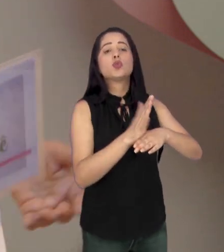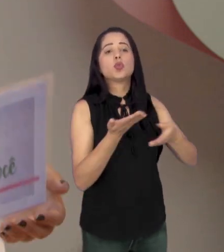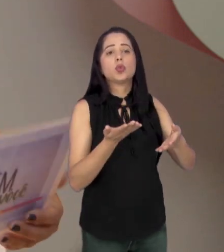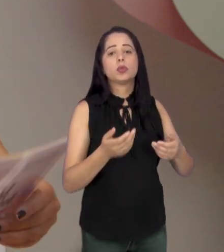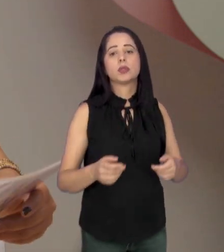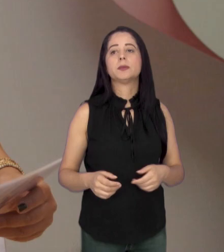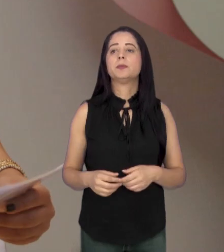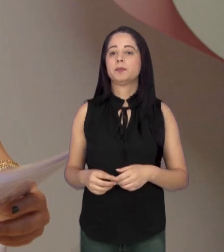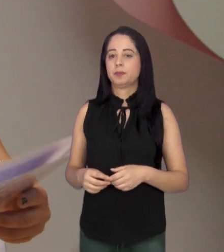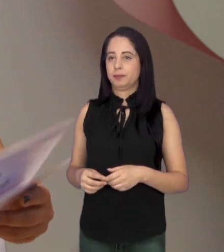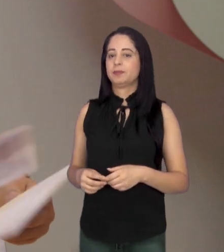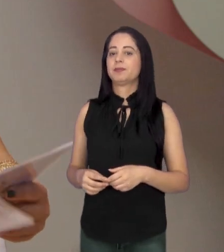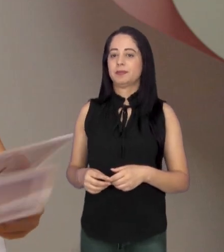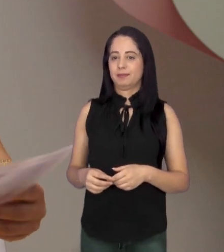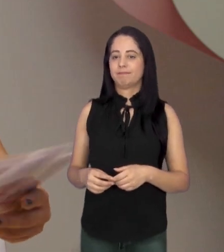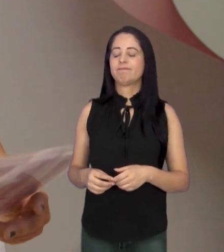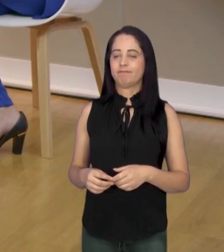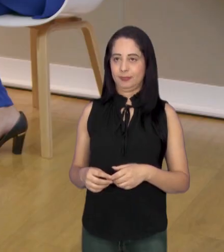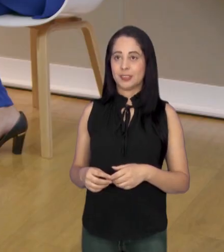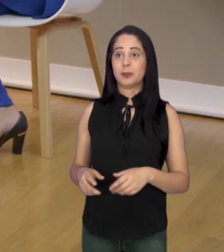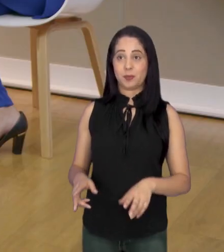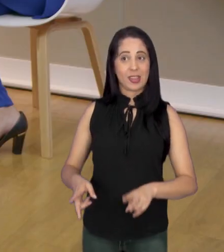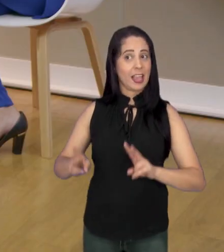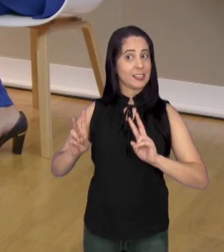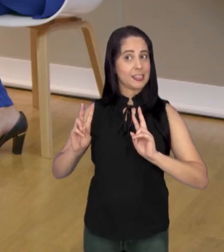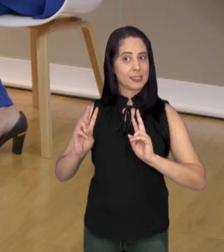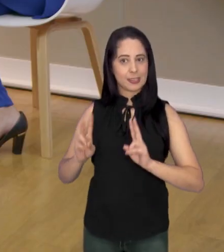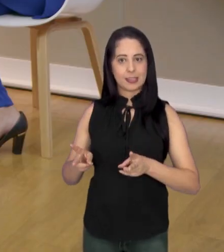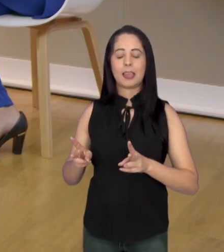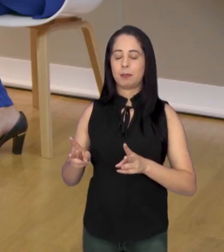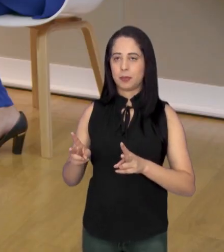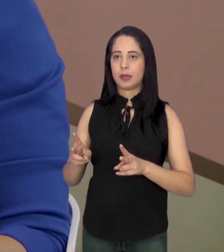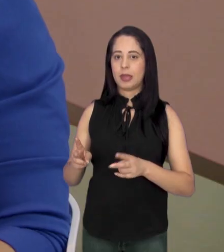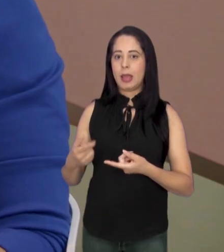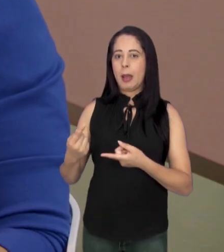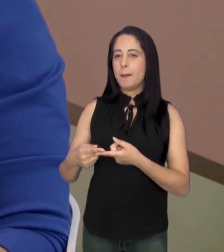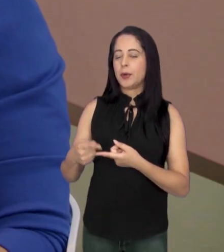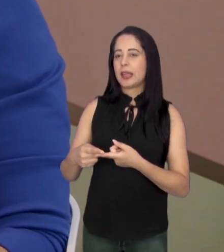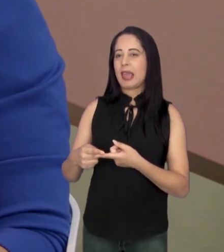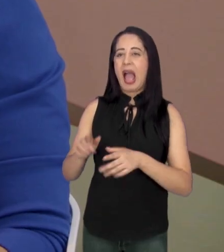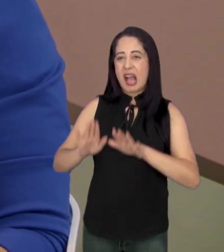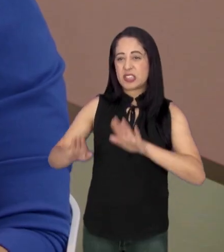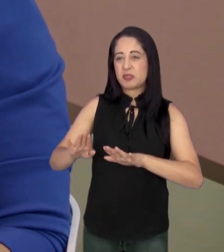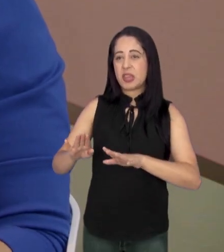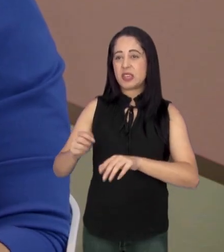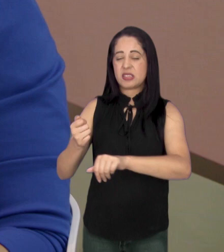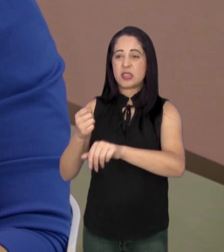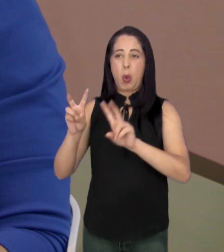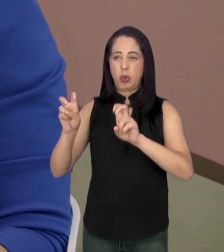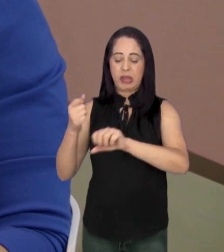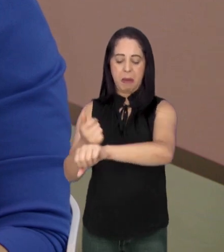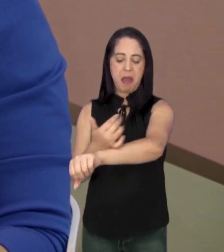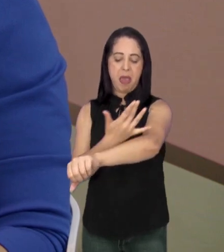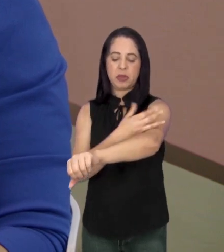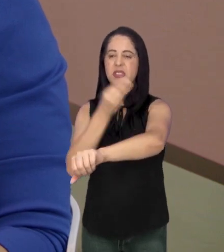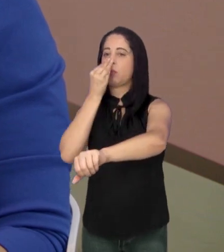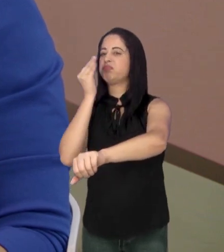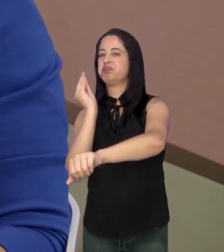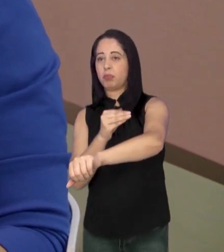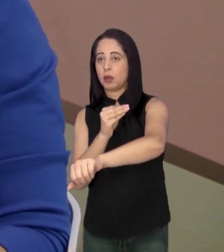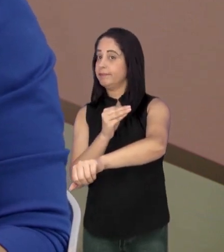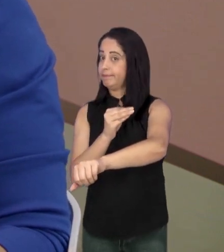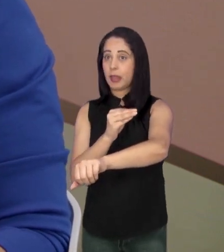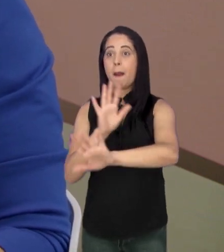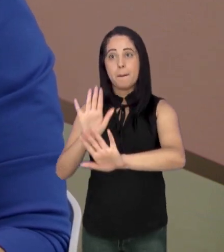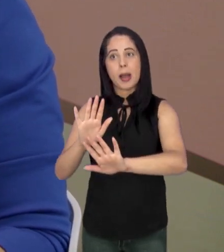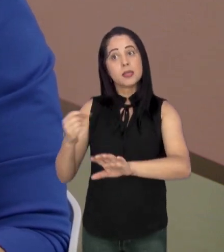nesse sentido? Muito boa essa pergunta, porque a gente acaba não tendo esse olhar para a emoção e ela é muito importante. Acredita que